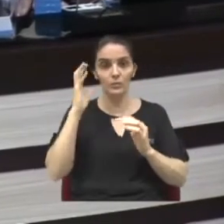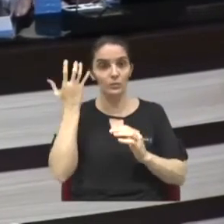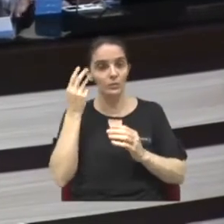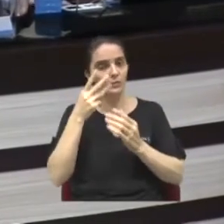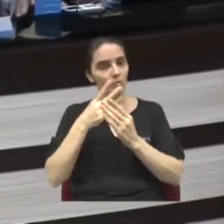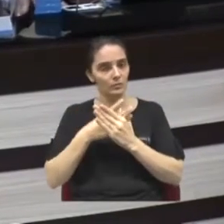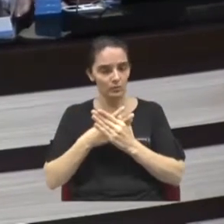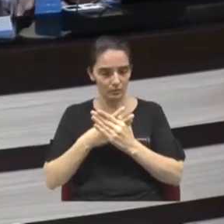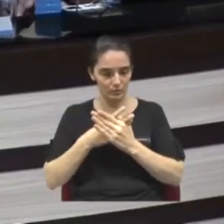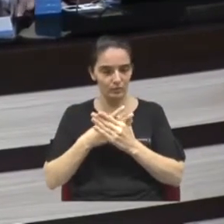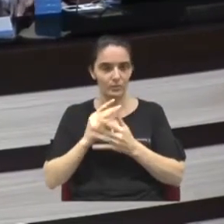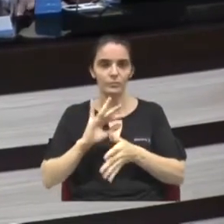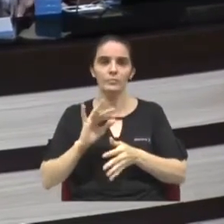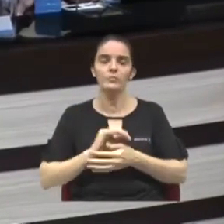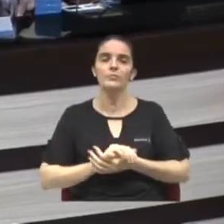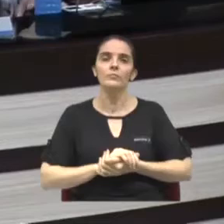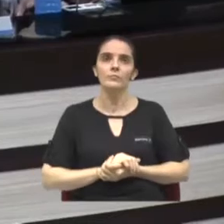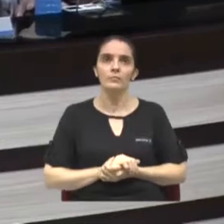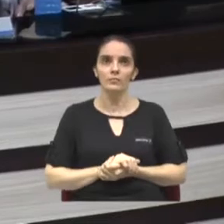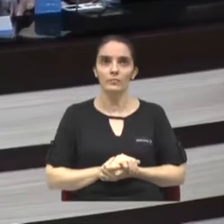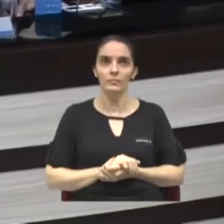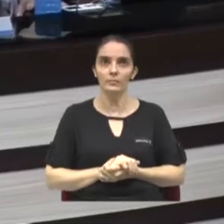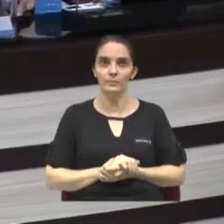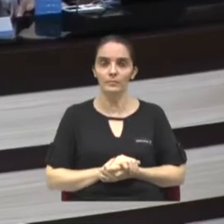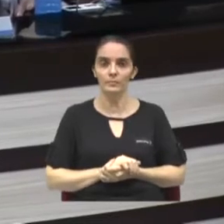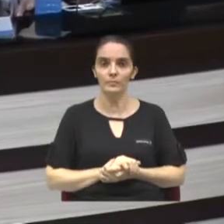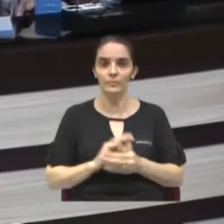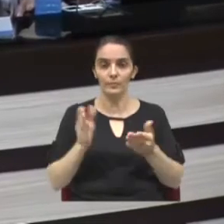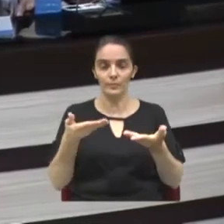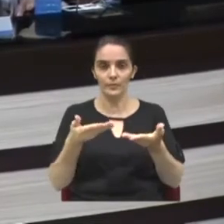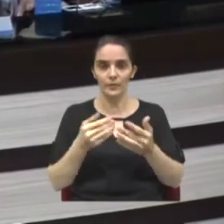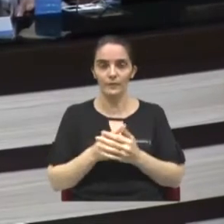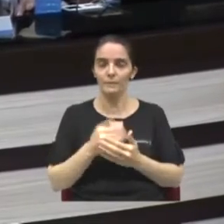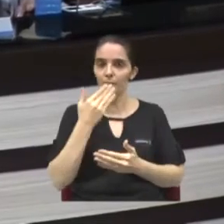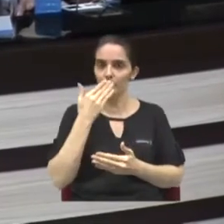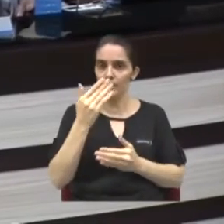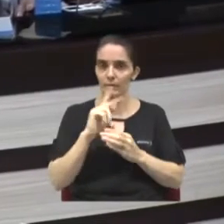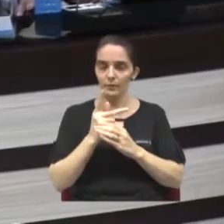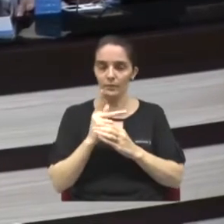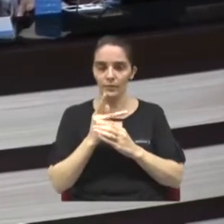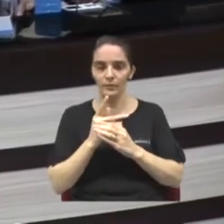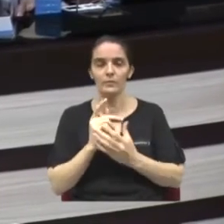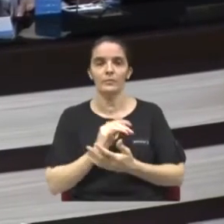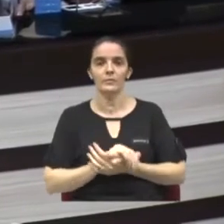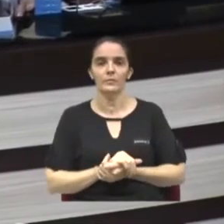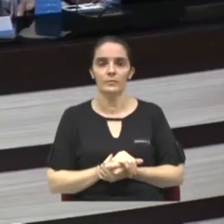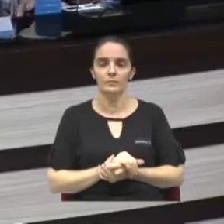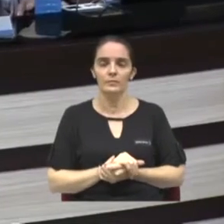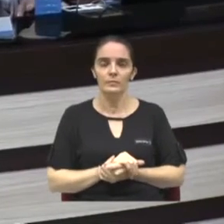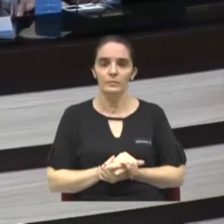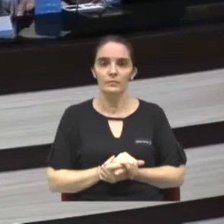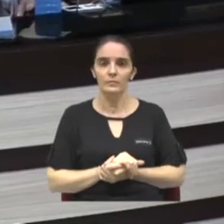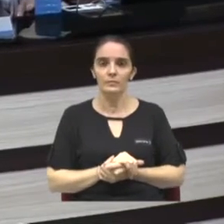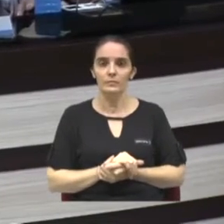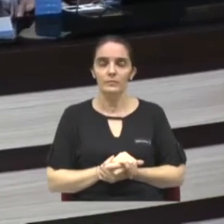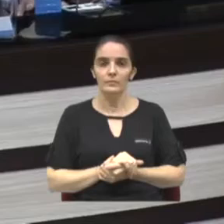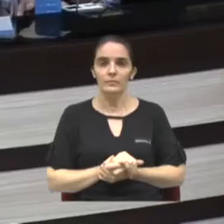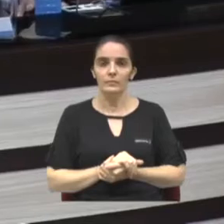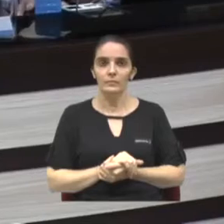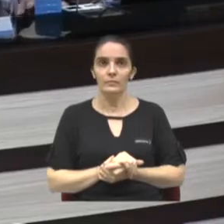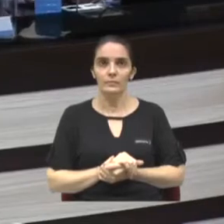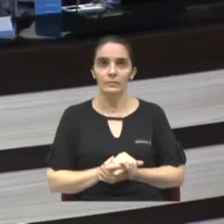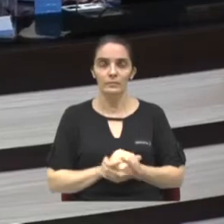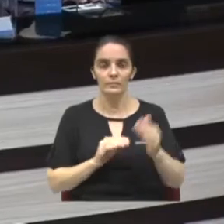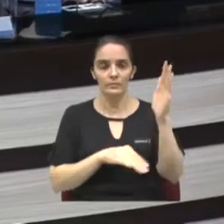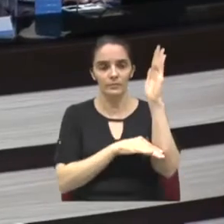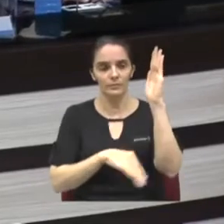aqui na Câmara Municipal. Partiremos agora para o pedido do vereador, solicitação do vereador Helder do Táxi,